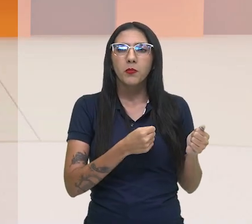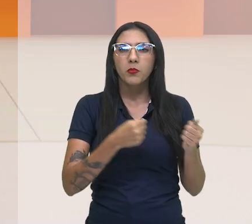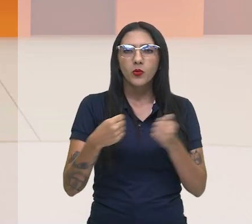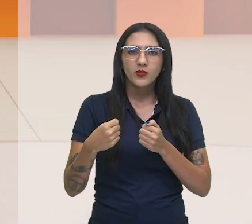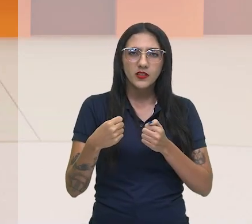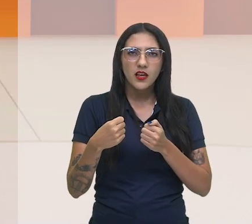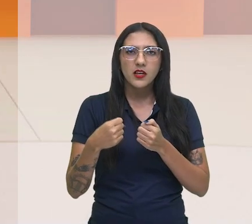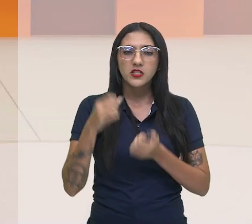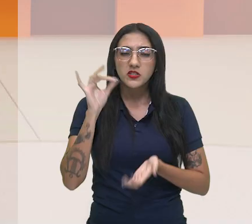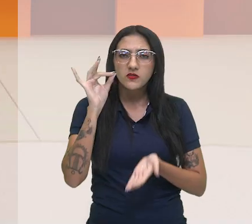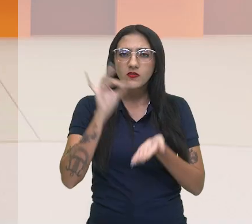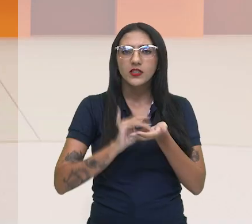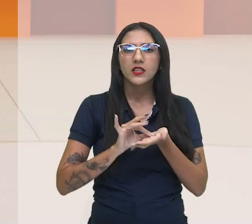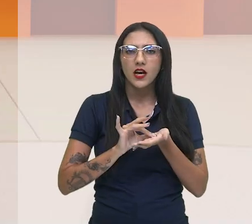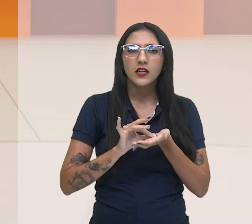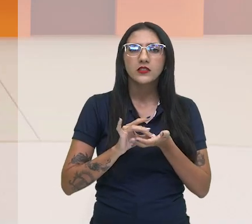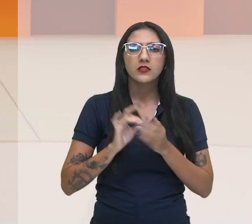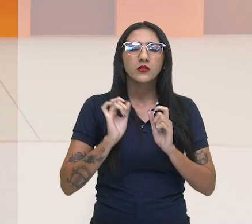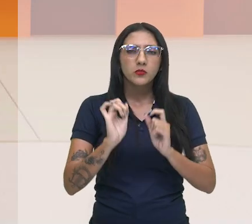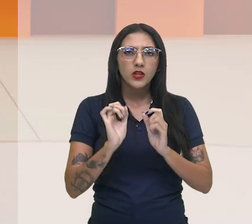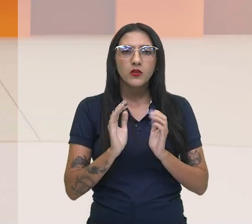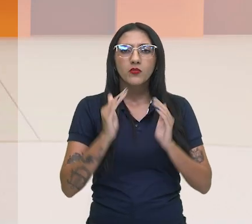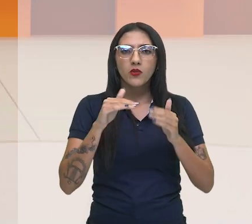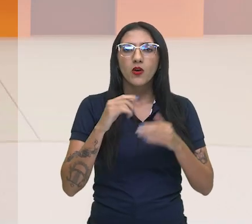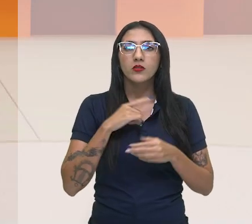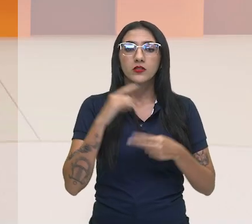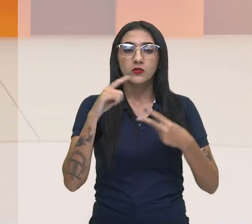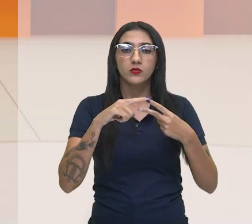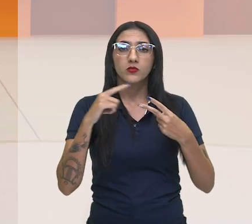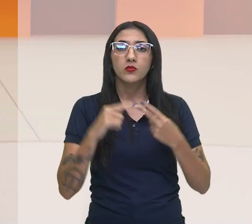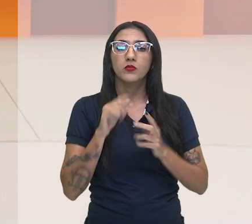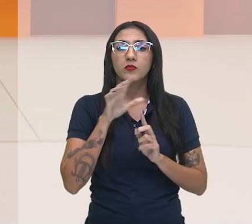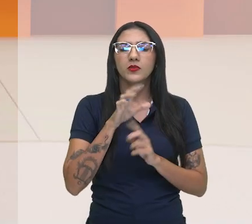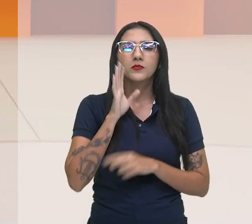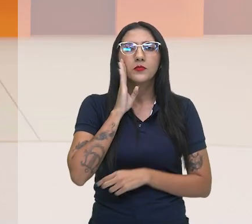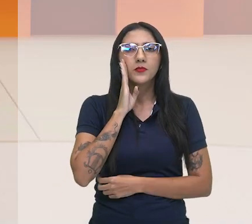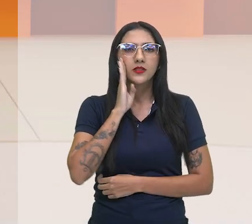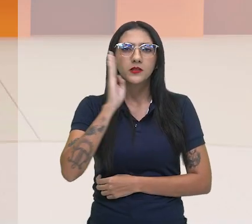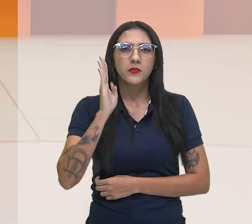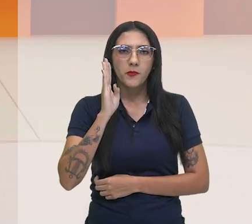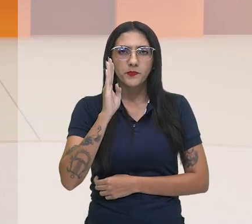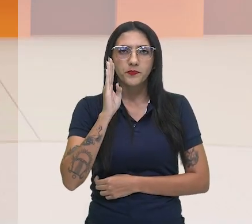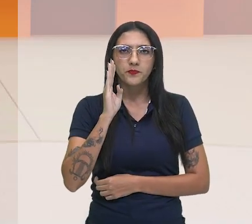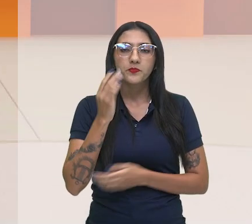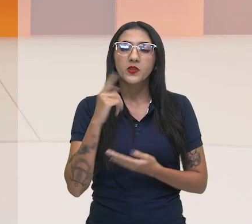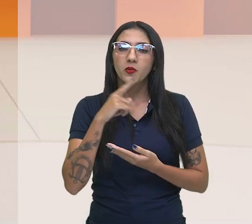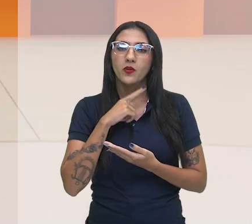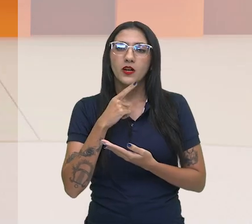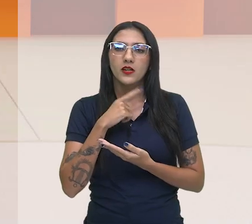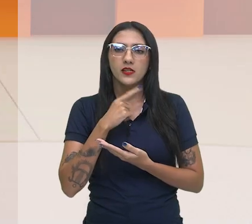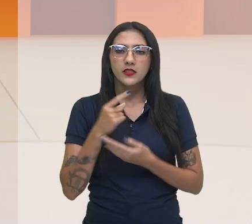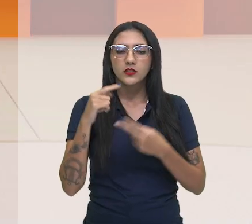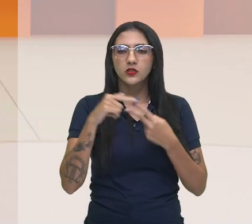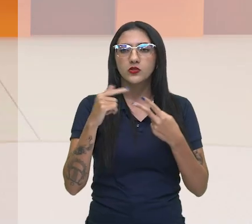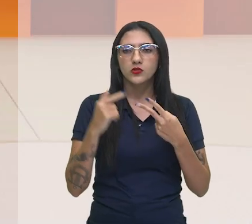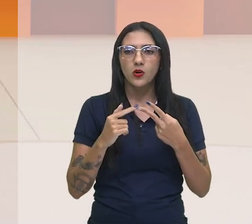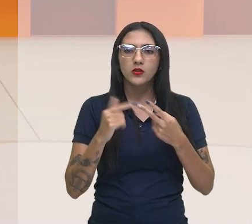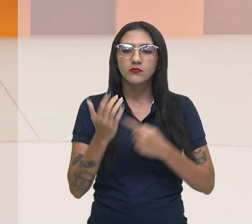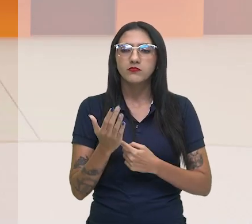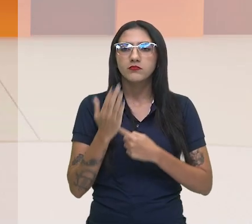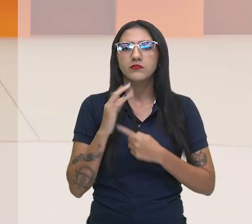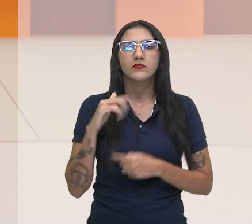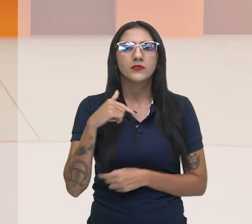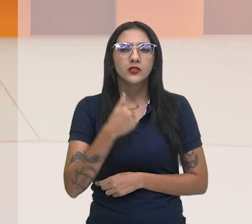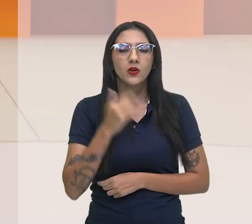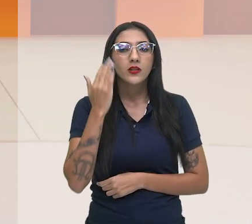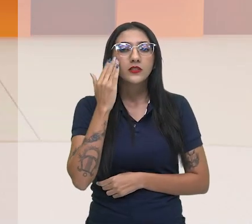de direito vem da onde? Ele vem de duas fontes principais. São essas fontes que trazem para nós aí